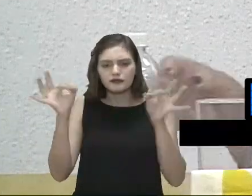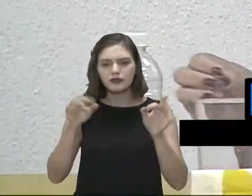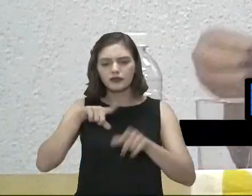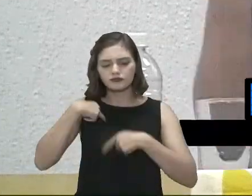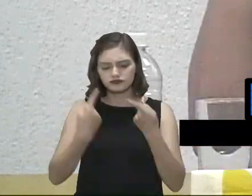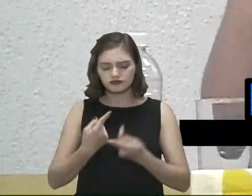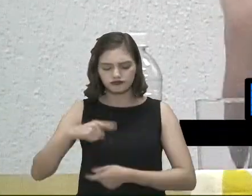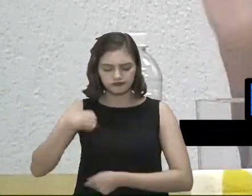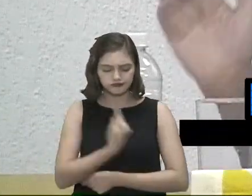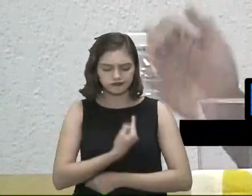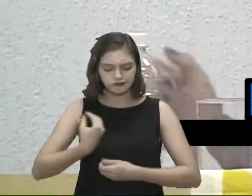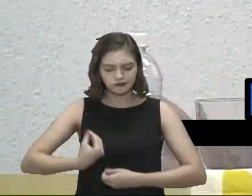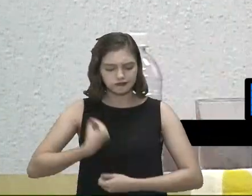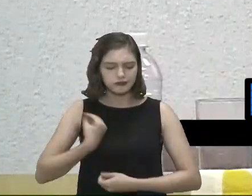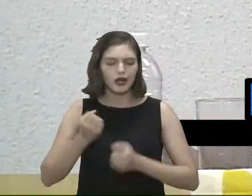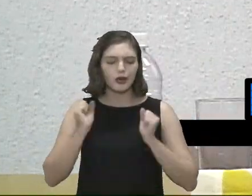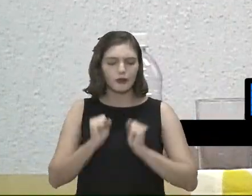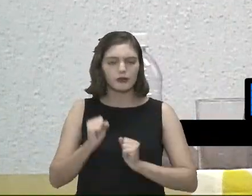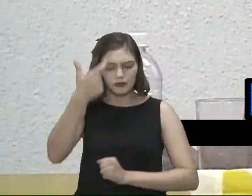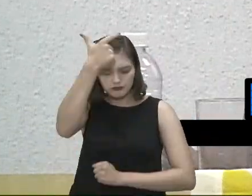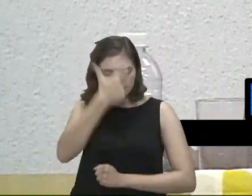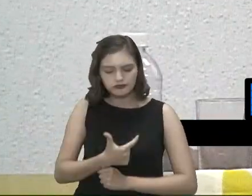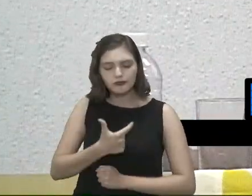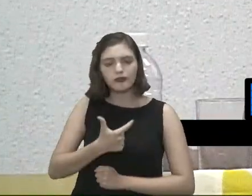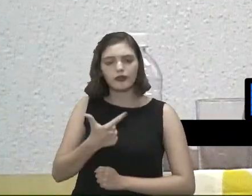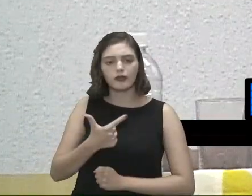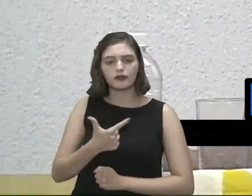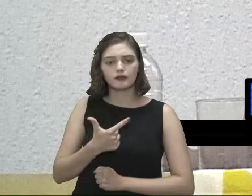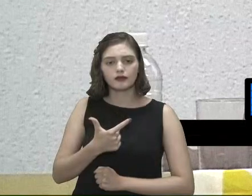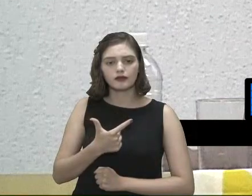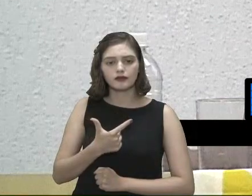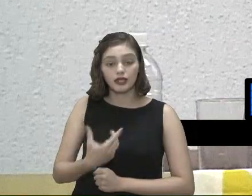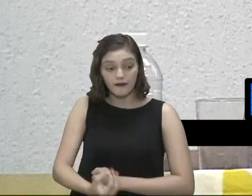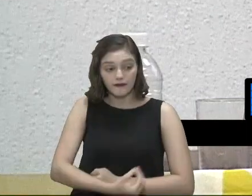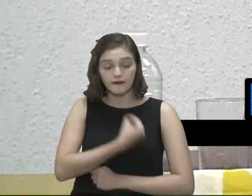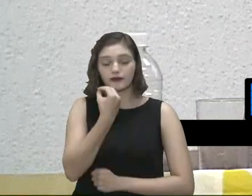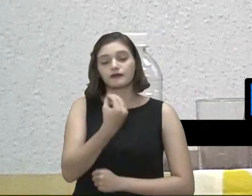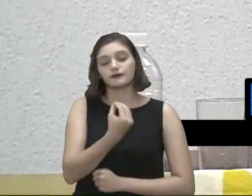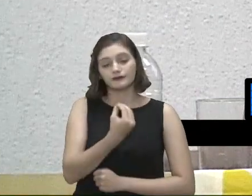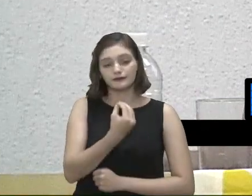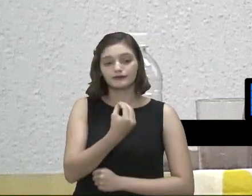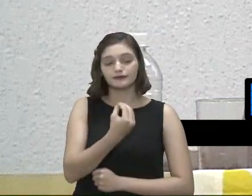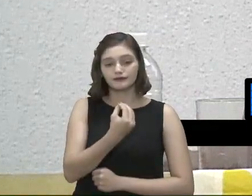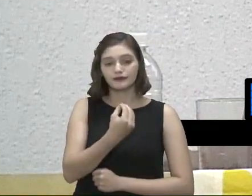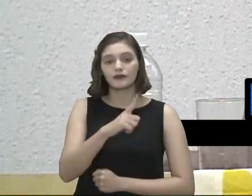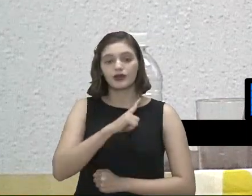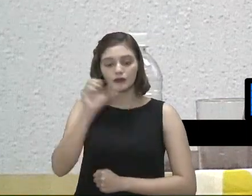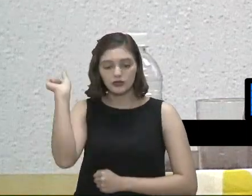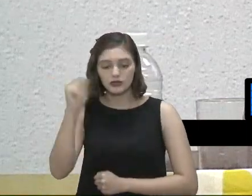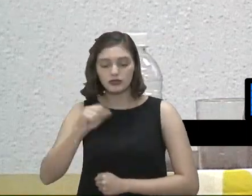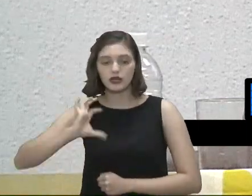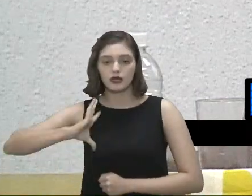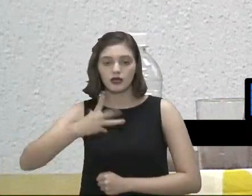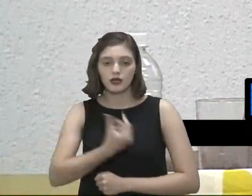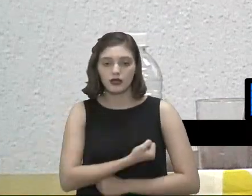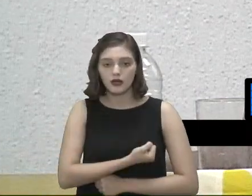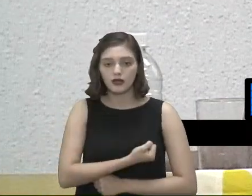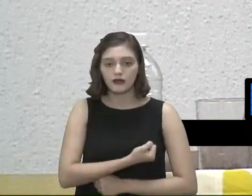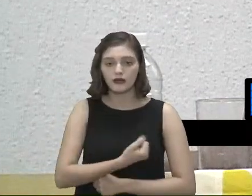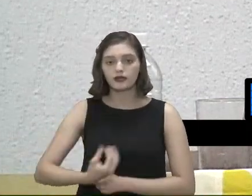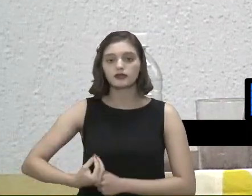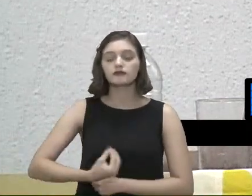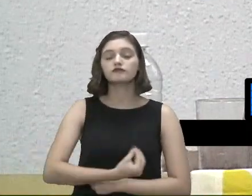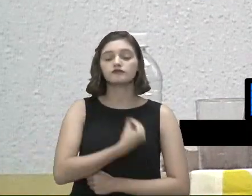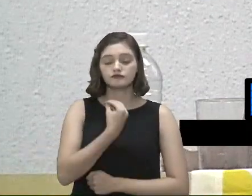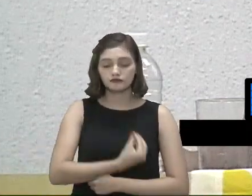nossa existência e de nós podermos ser nós mesmas e vivas. Teremos, sim, pessoas transvestigêneres